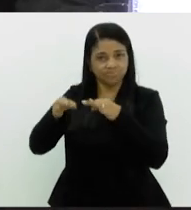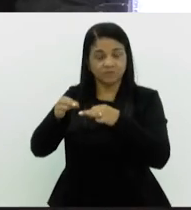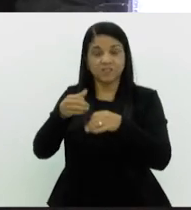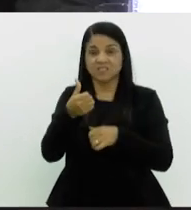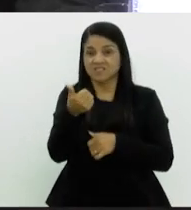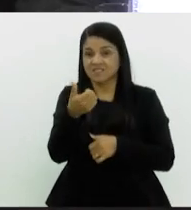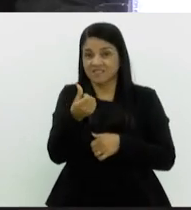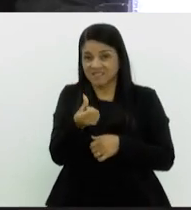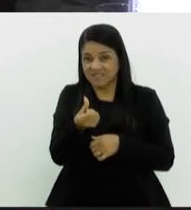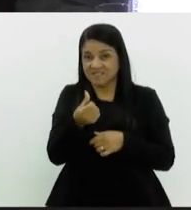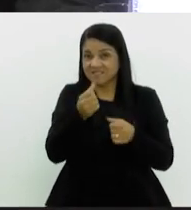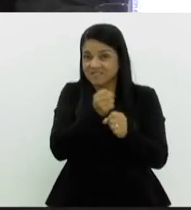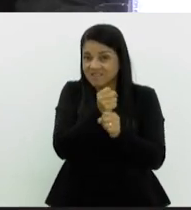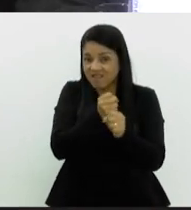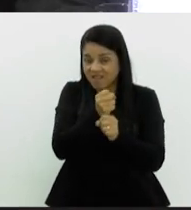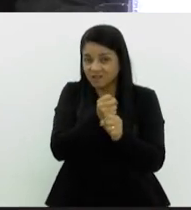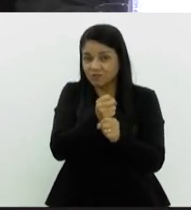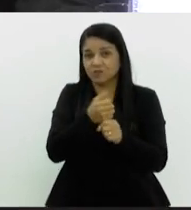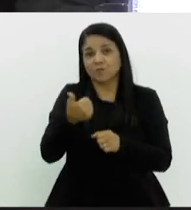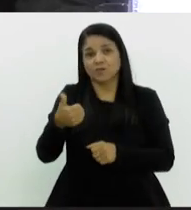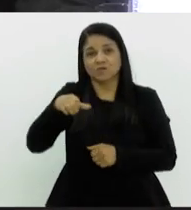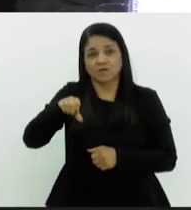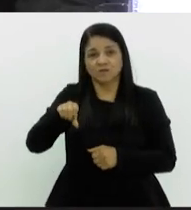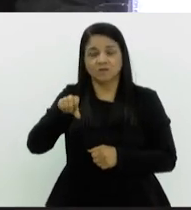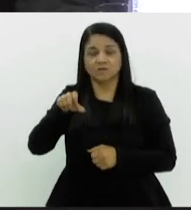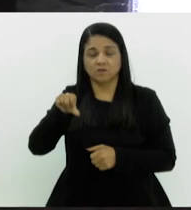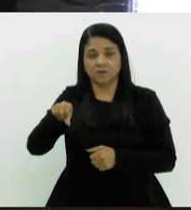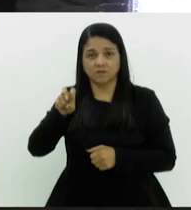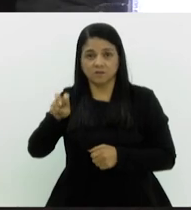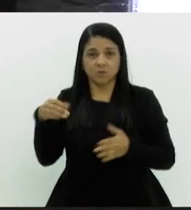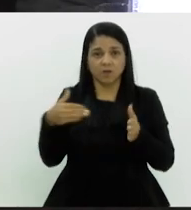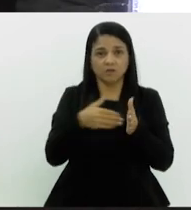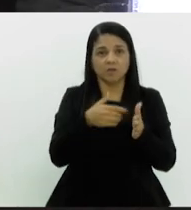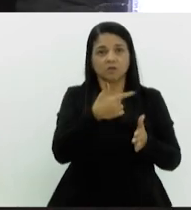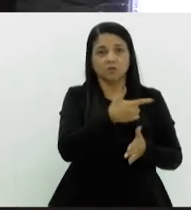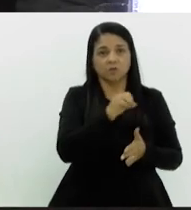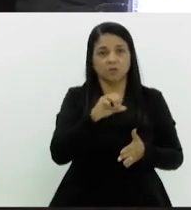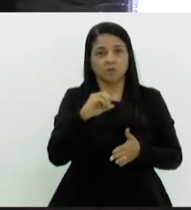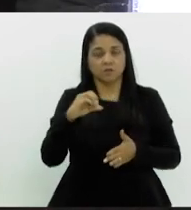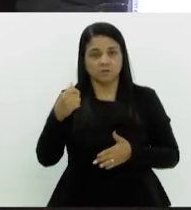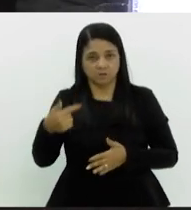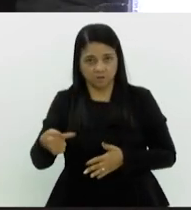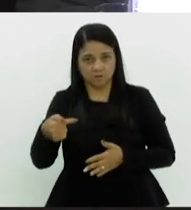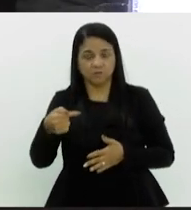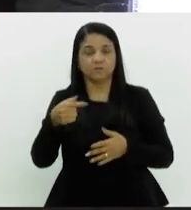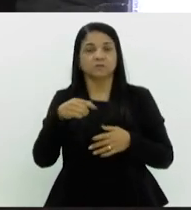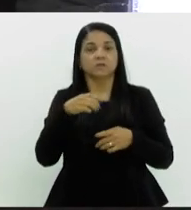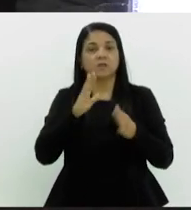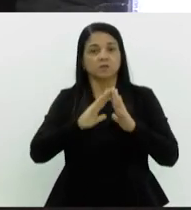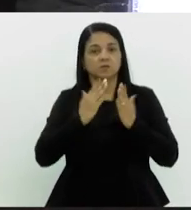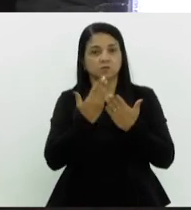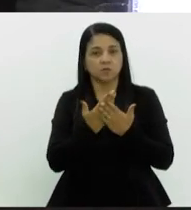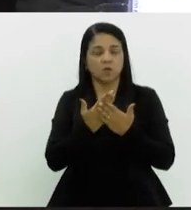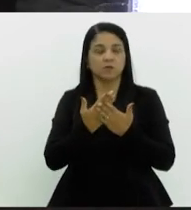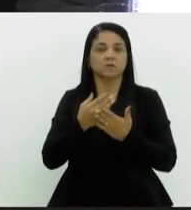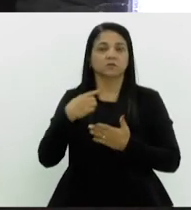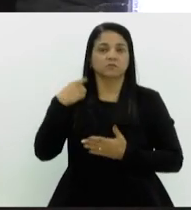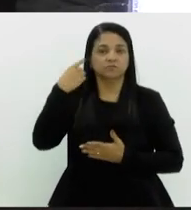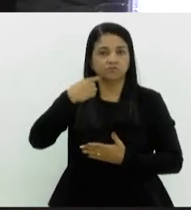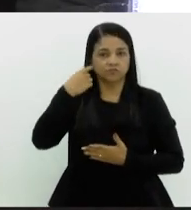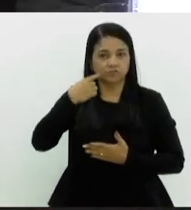de 1995 a 2007, na Escola de Magistratura do Estado do Rio de Janeiro,